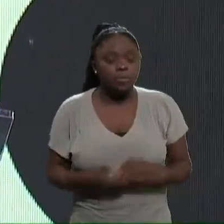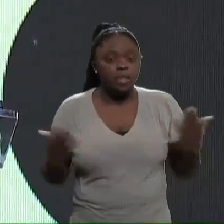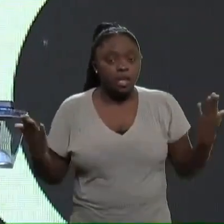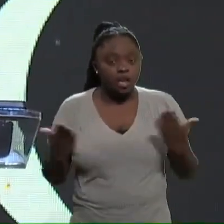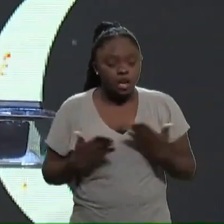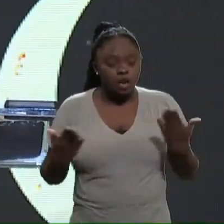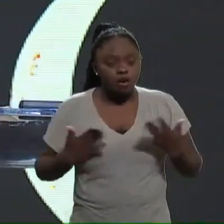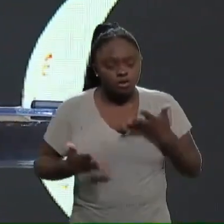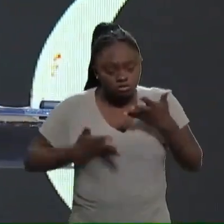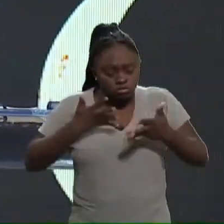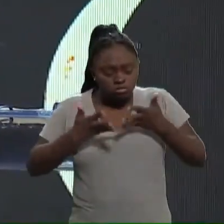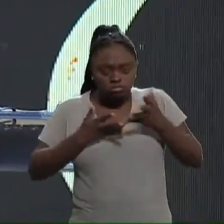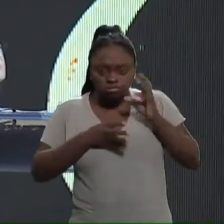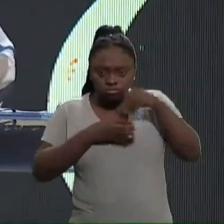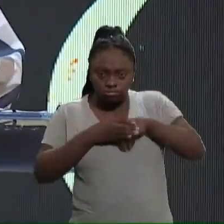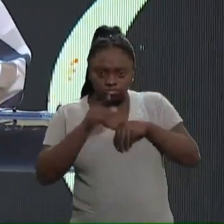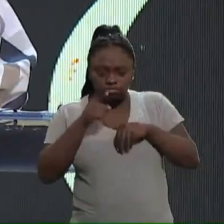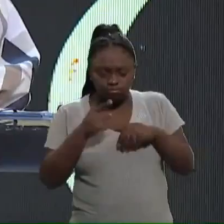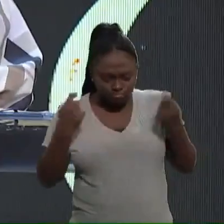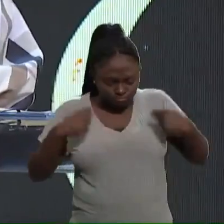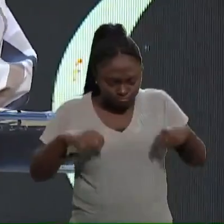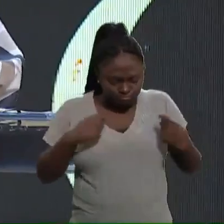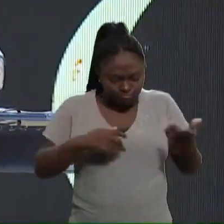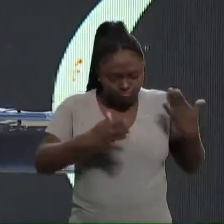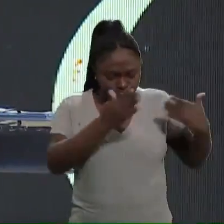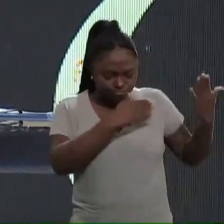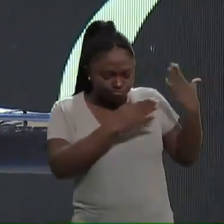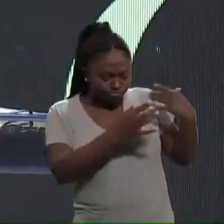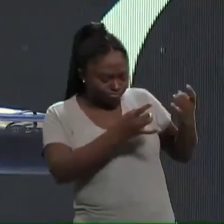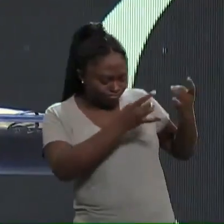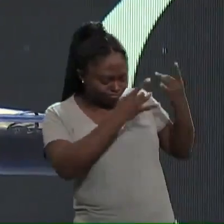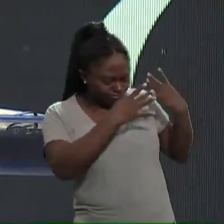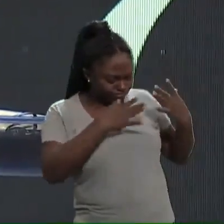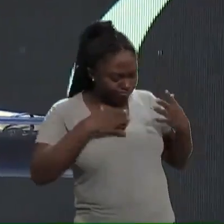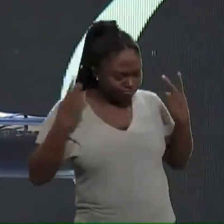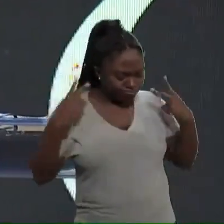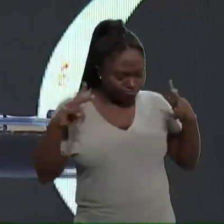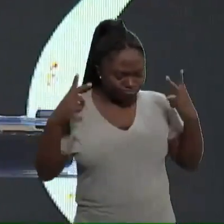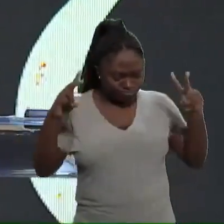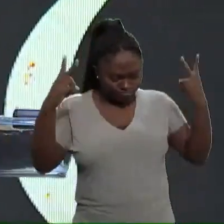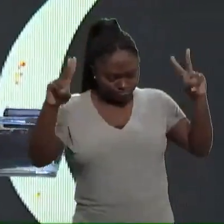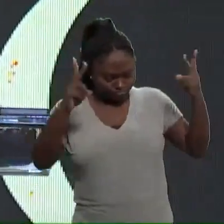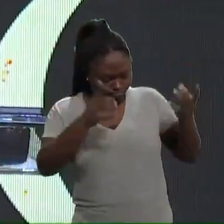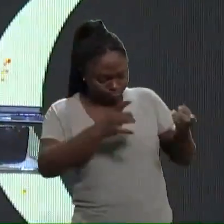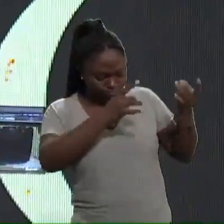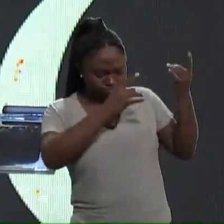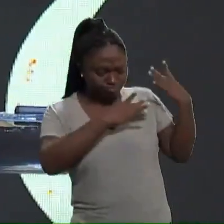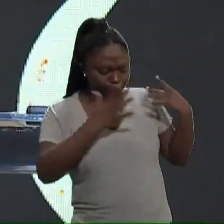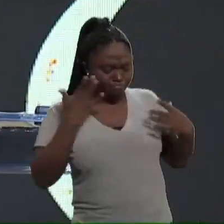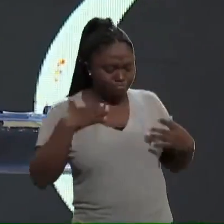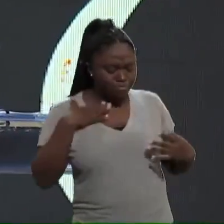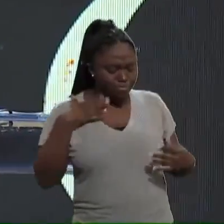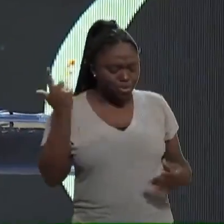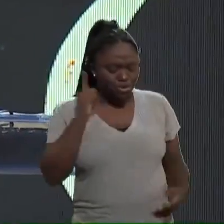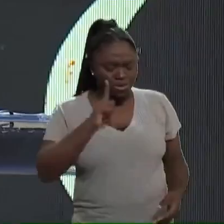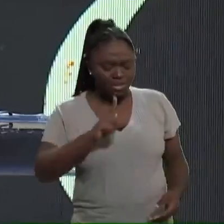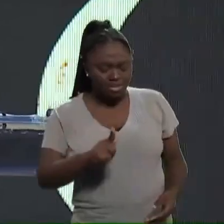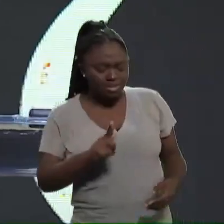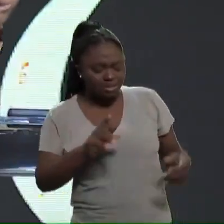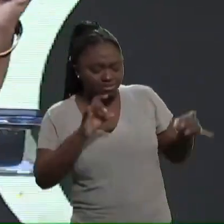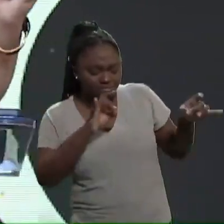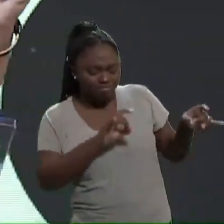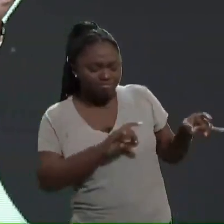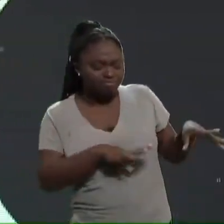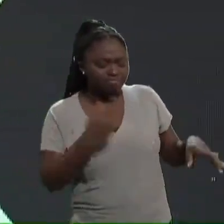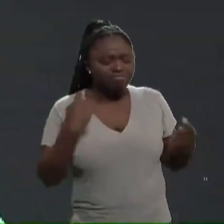hoje: eu preciso soltar o passado, eu preciso largar as minhas vitórias, eu preciso soltar as minhas conquistas, eu